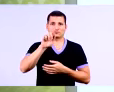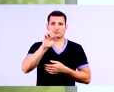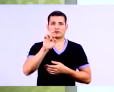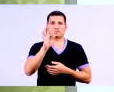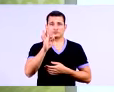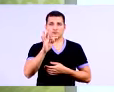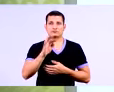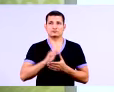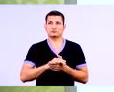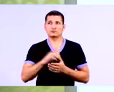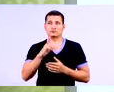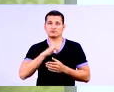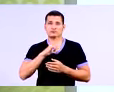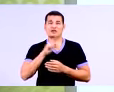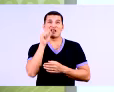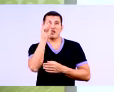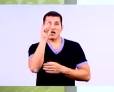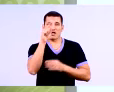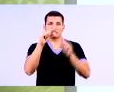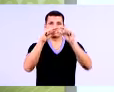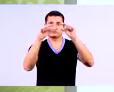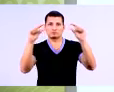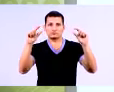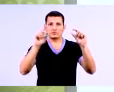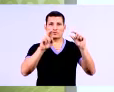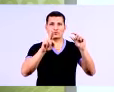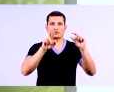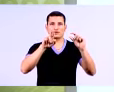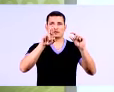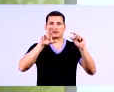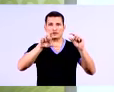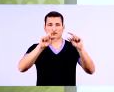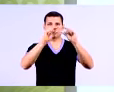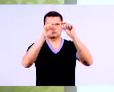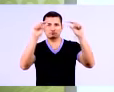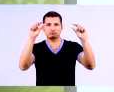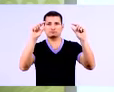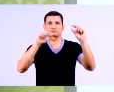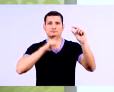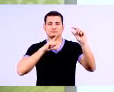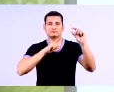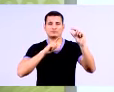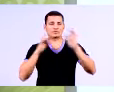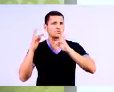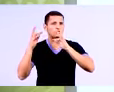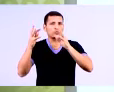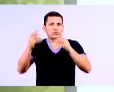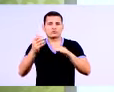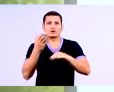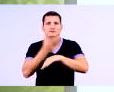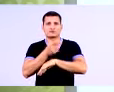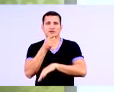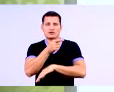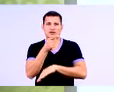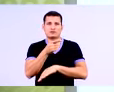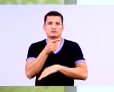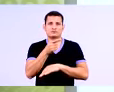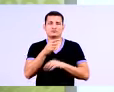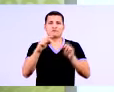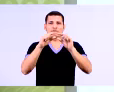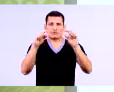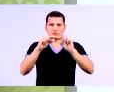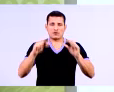estarão disponíveis lá na URL. Lá na URL, todo mundo que acessar esse formulário vai ter condição de ver o